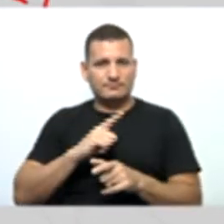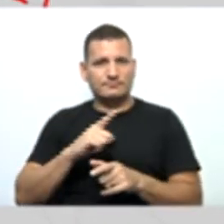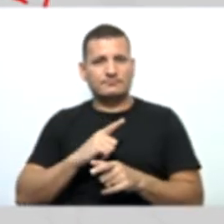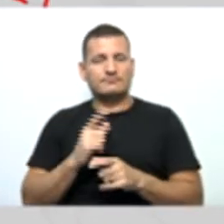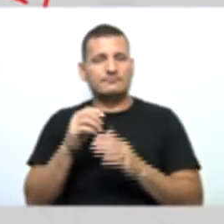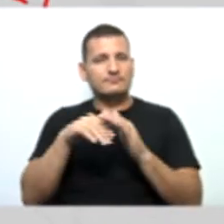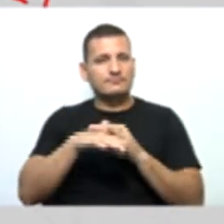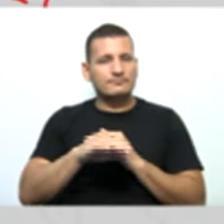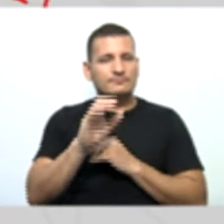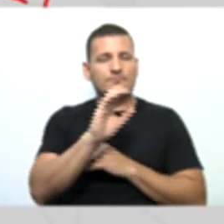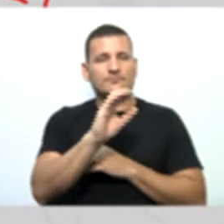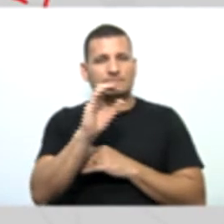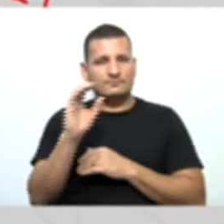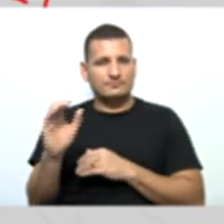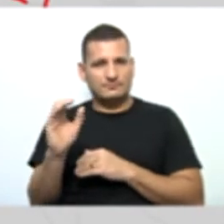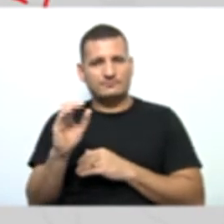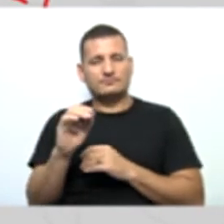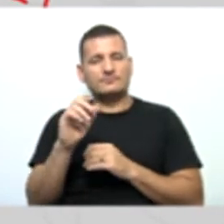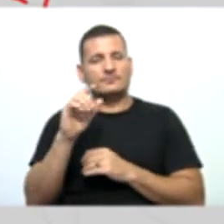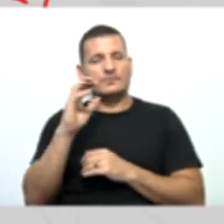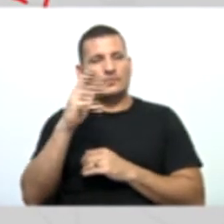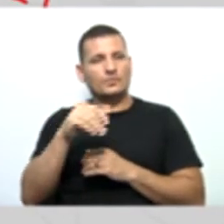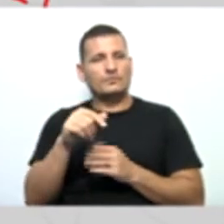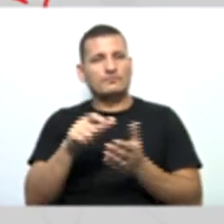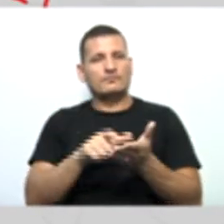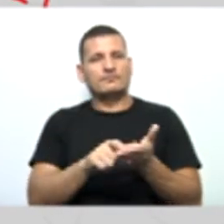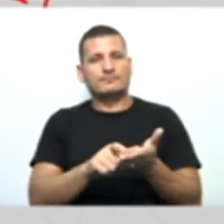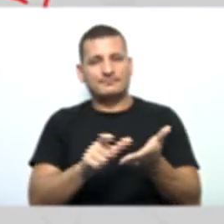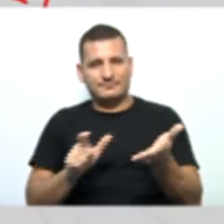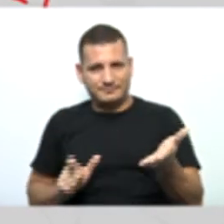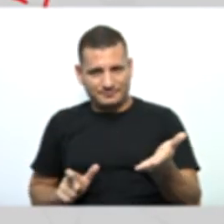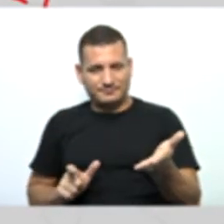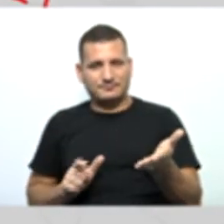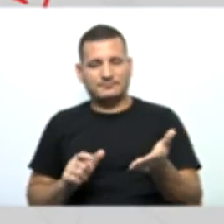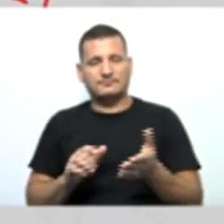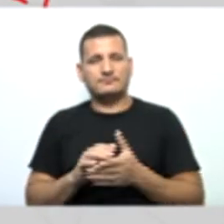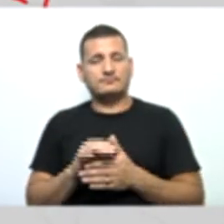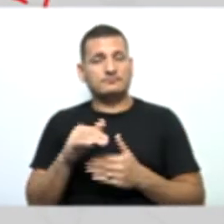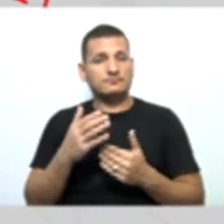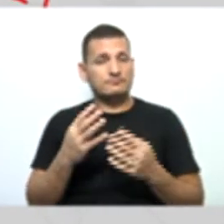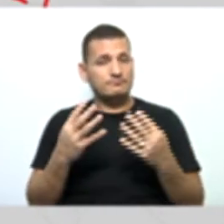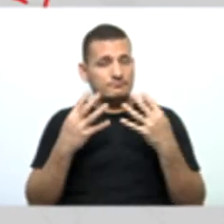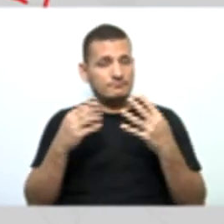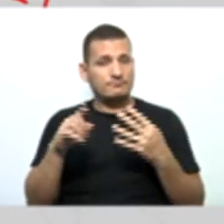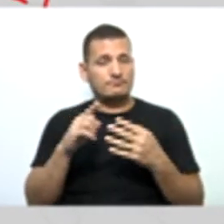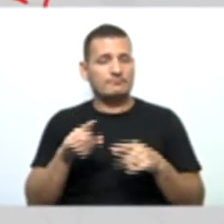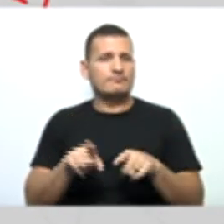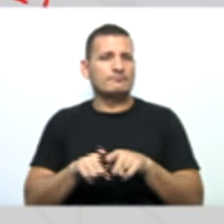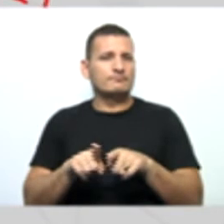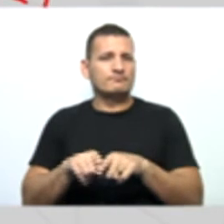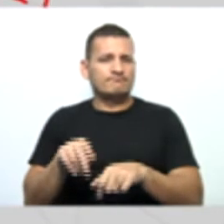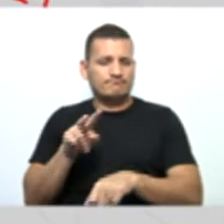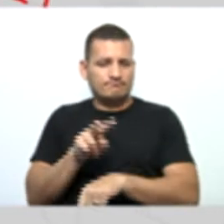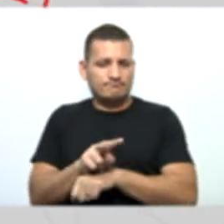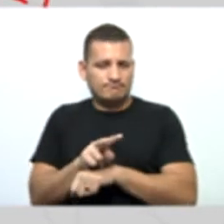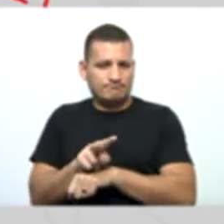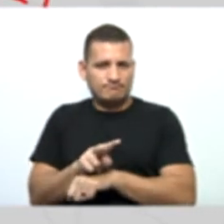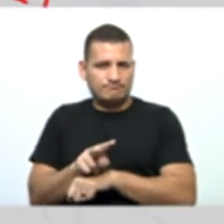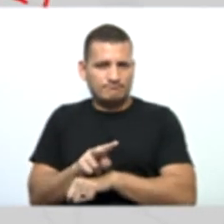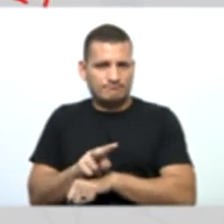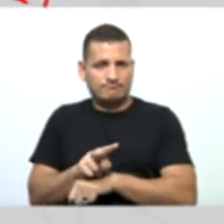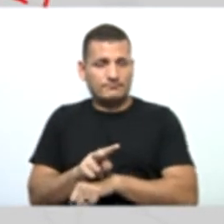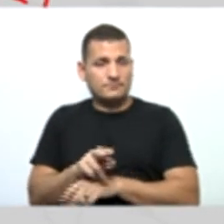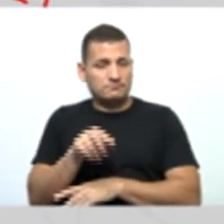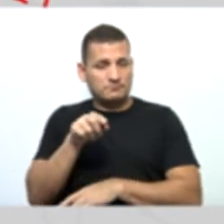em conta, todos aqueles extratos? E eu chamo a atenção para vocês, ó, a questão da segurança. E aí, será se